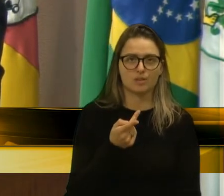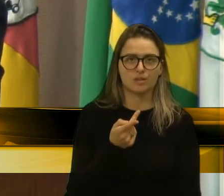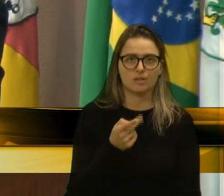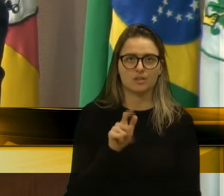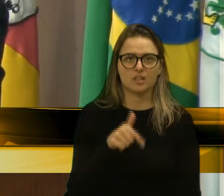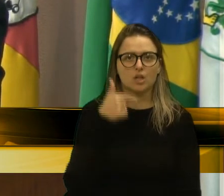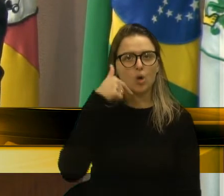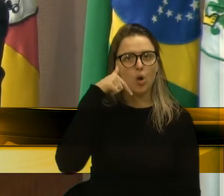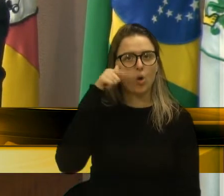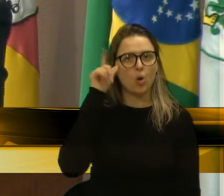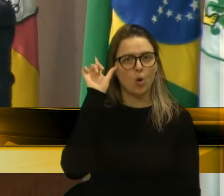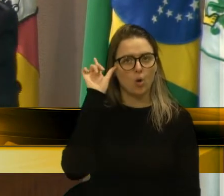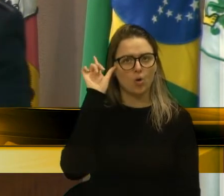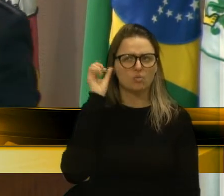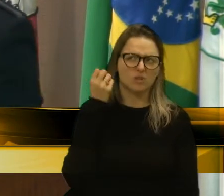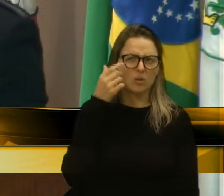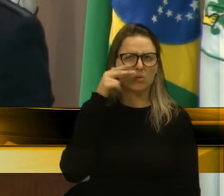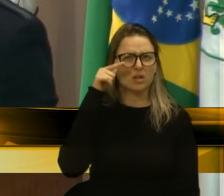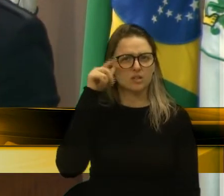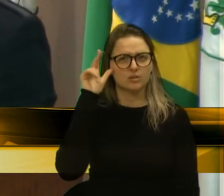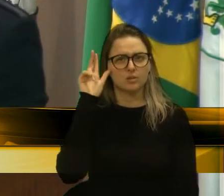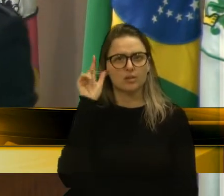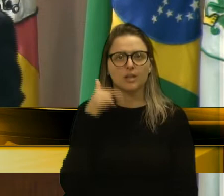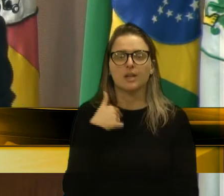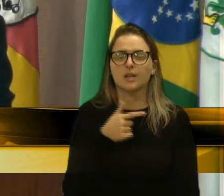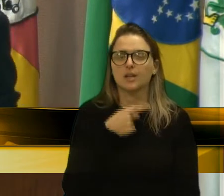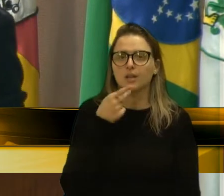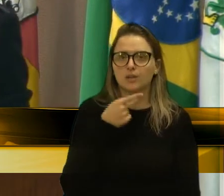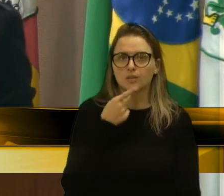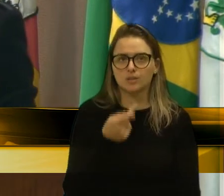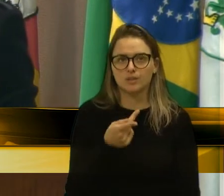foi ontem, outro dia que eu falei,